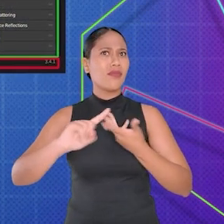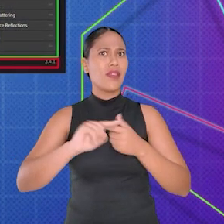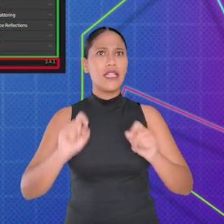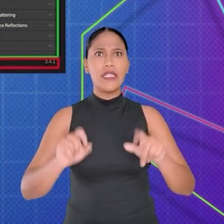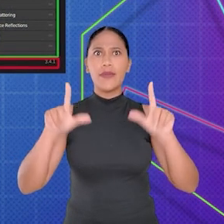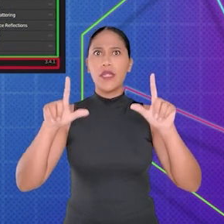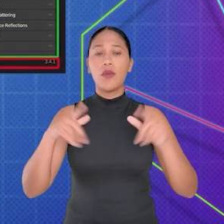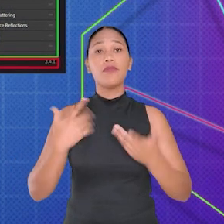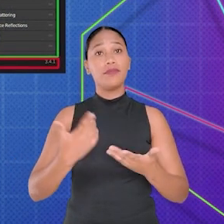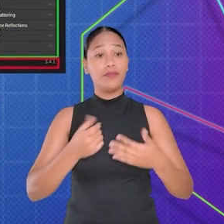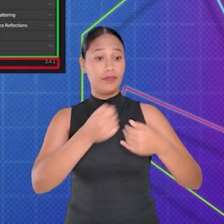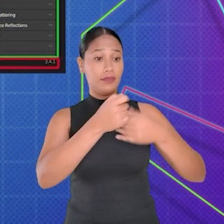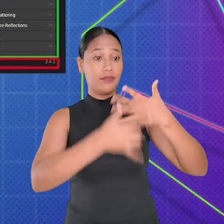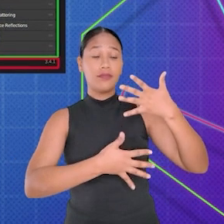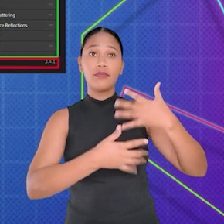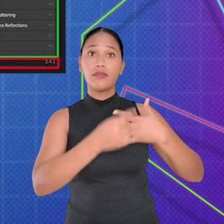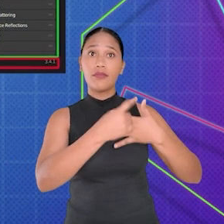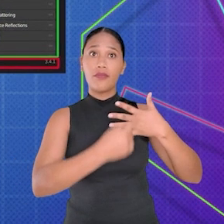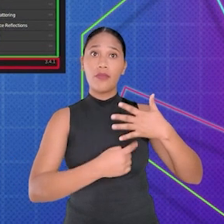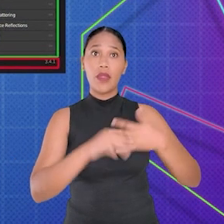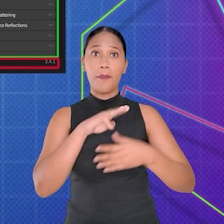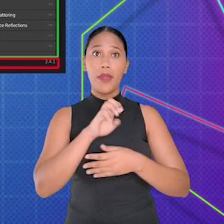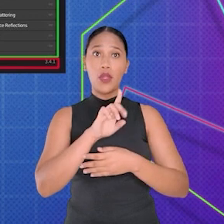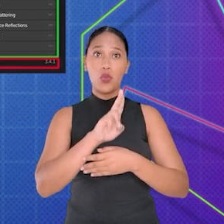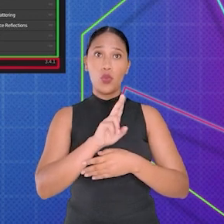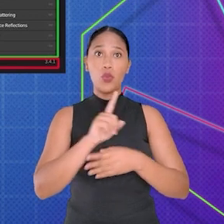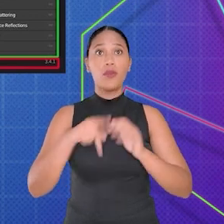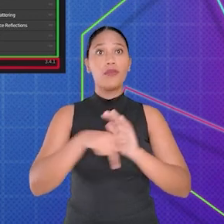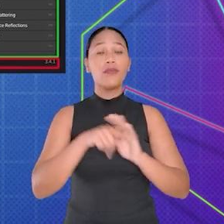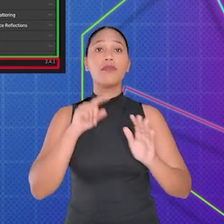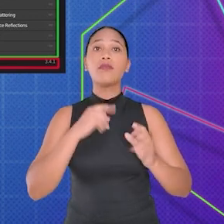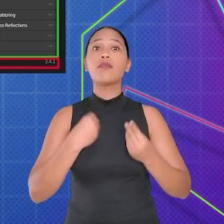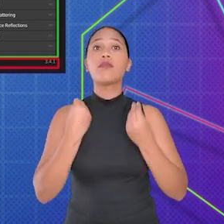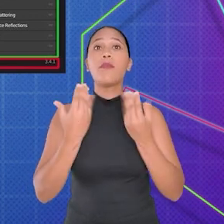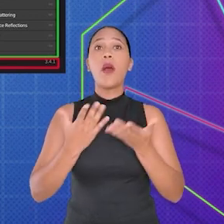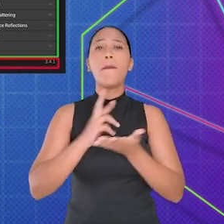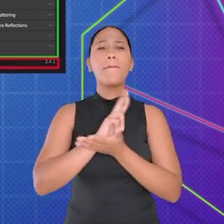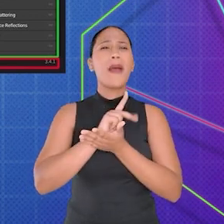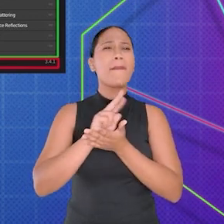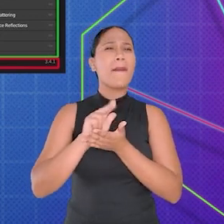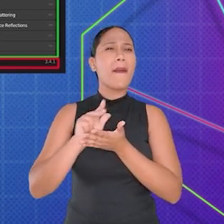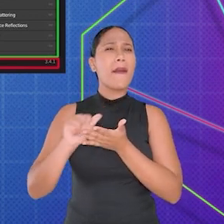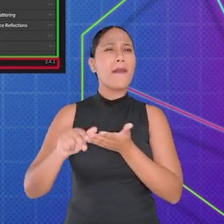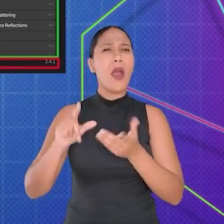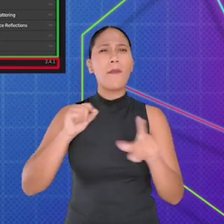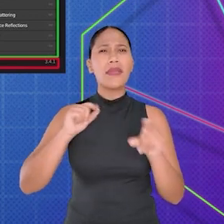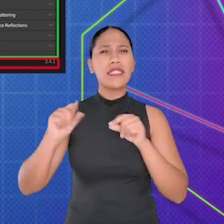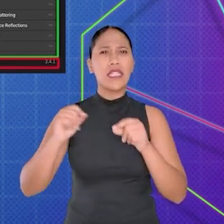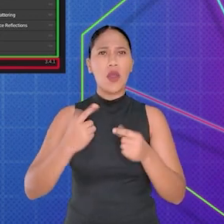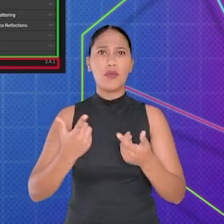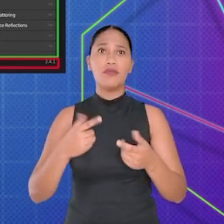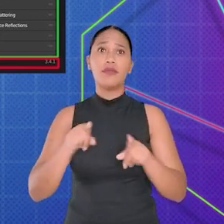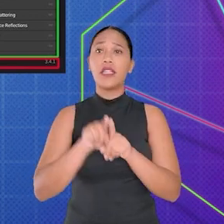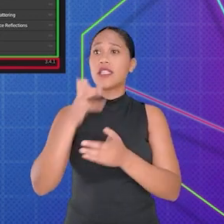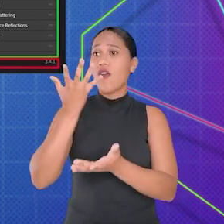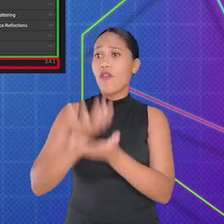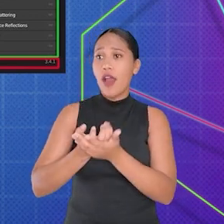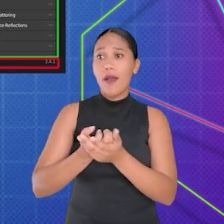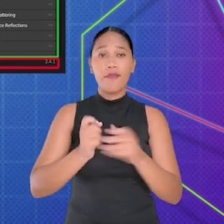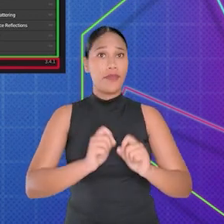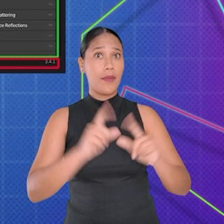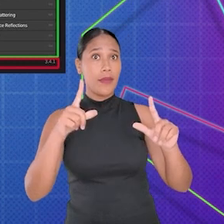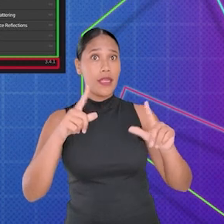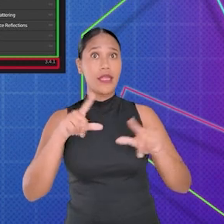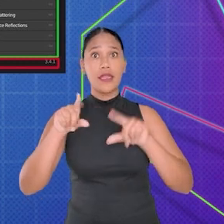janelas de exibição. A barra de menus, localizada na parte superior da interface, oferece uma série de opções de edição, como salvar e abrir